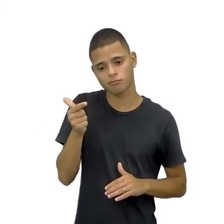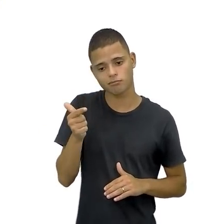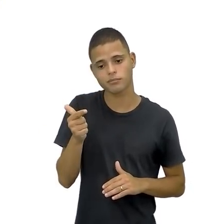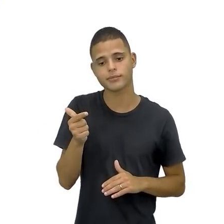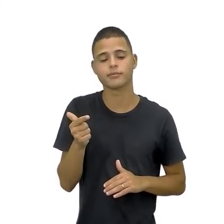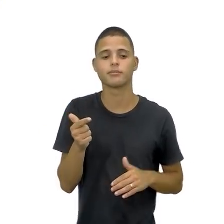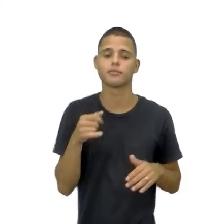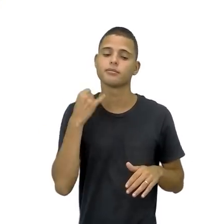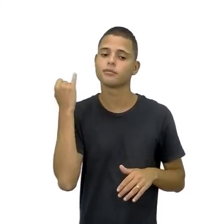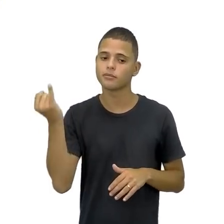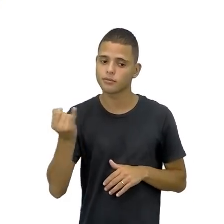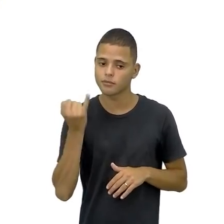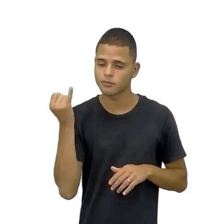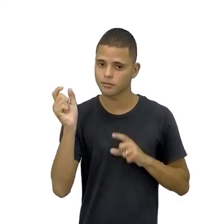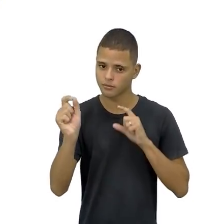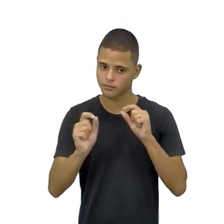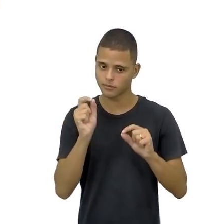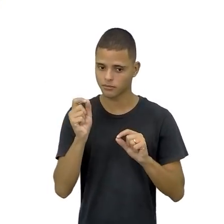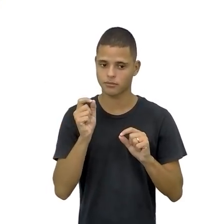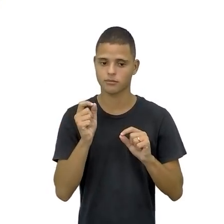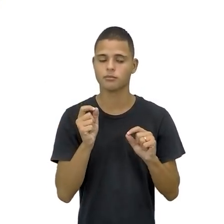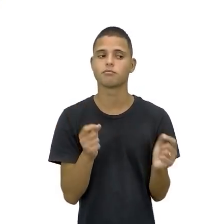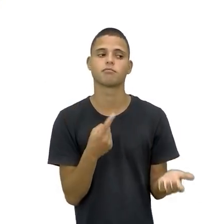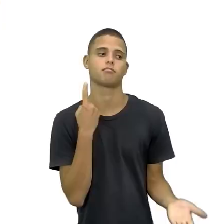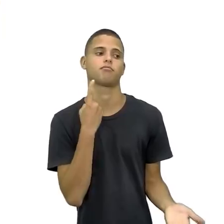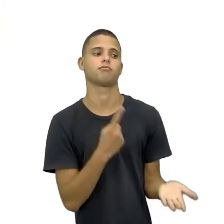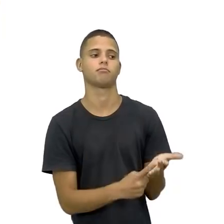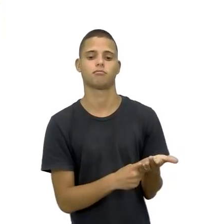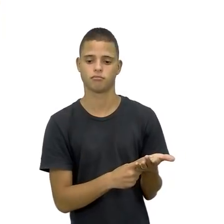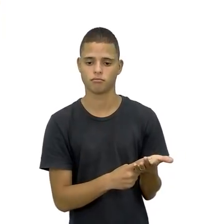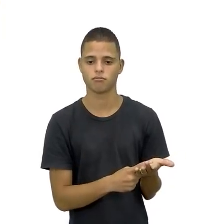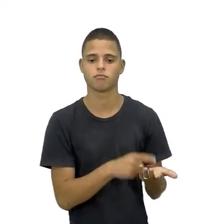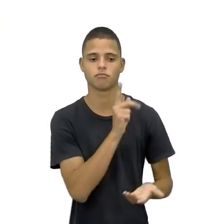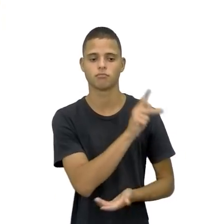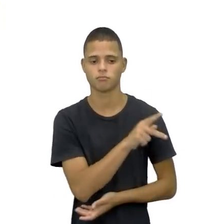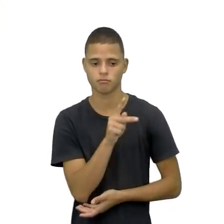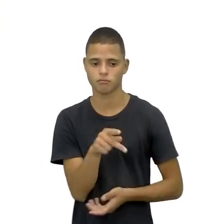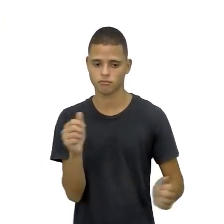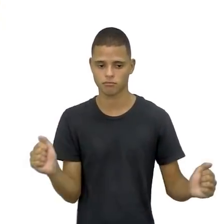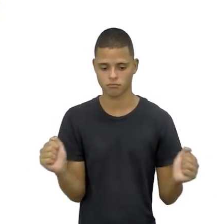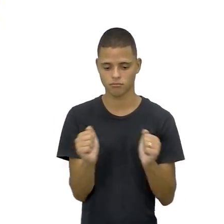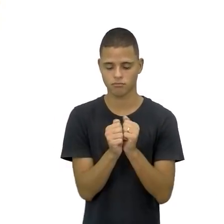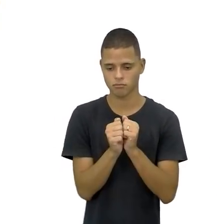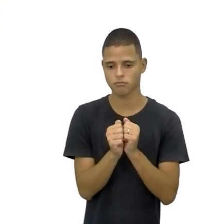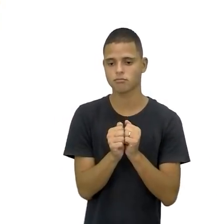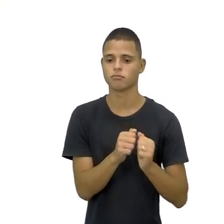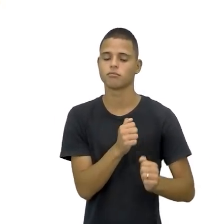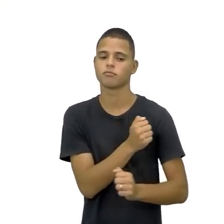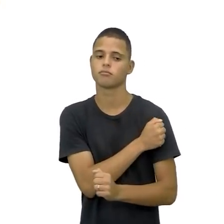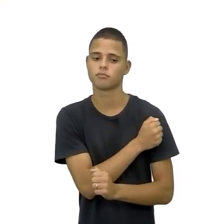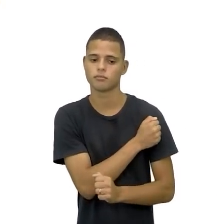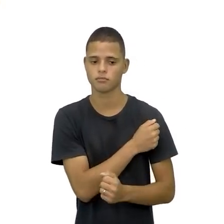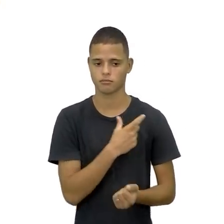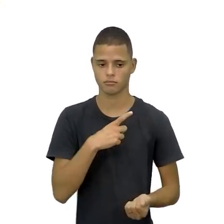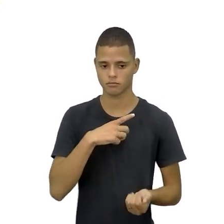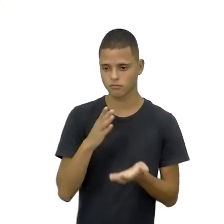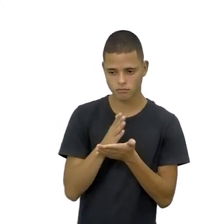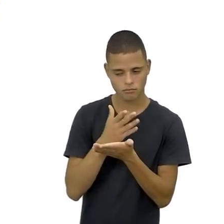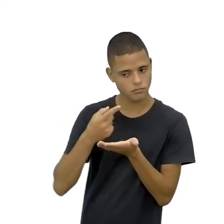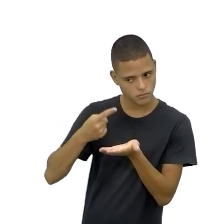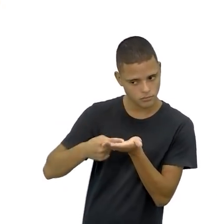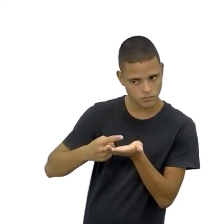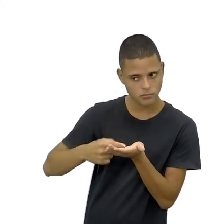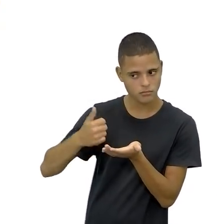importante, nós chamamos aqui de combinados, né? Que o professor, juntamente com os estudantes, façam aí alguns